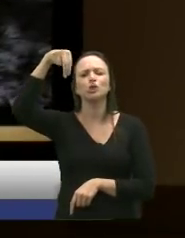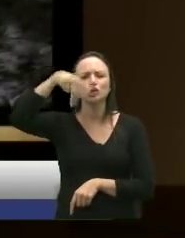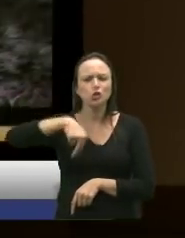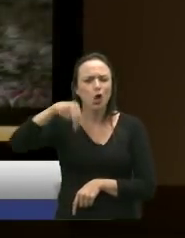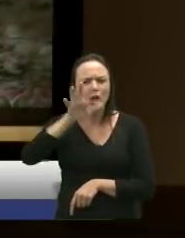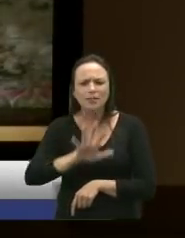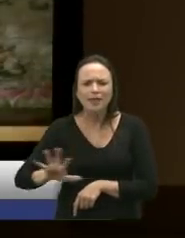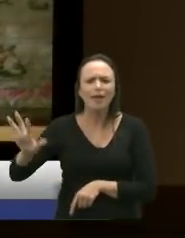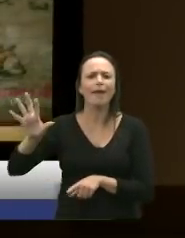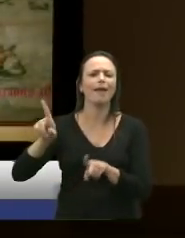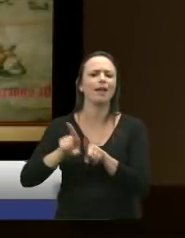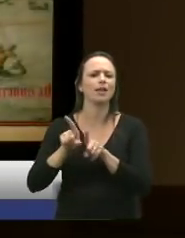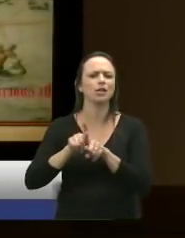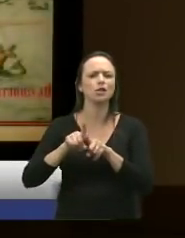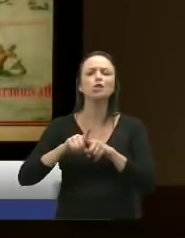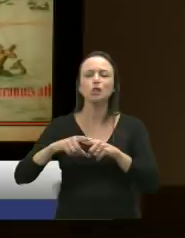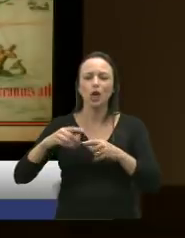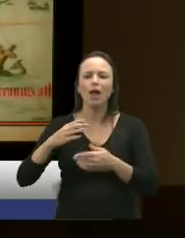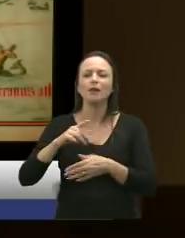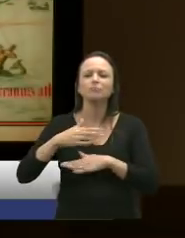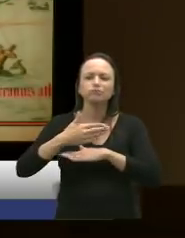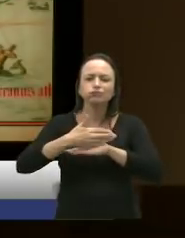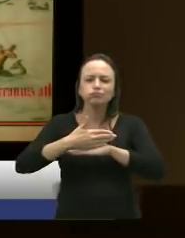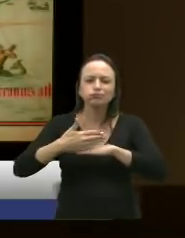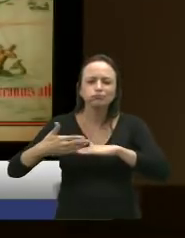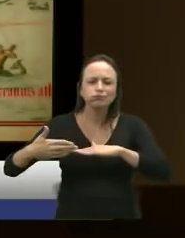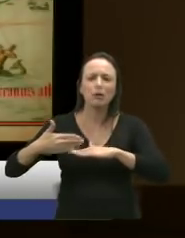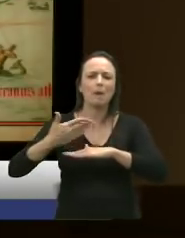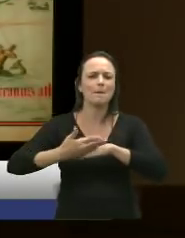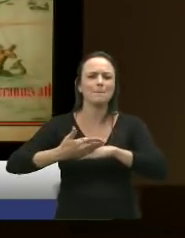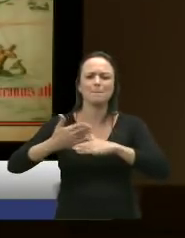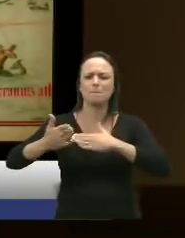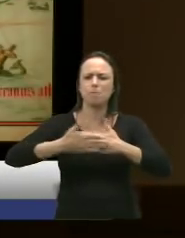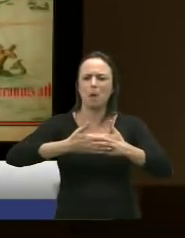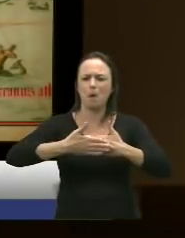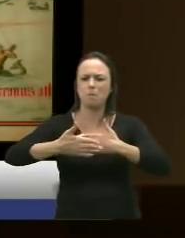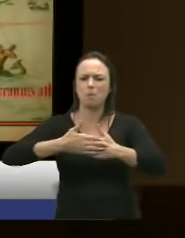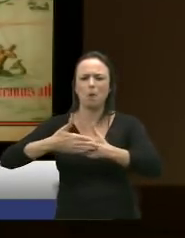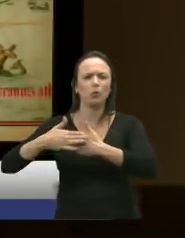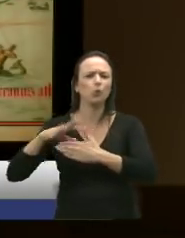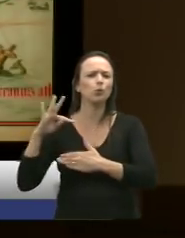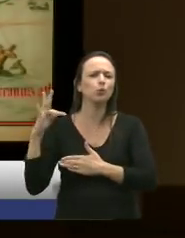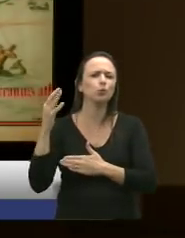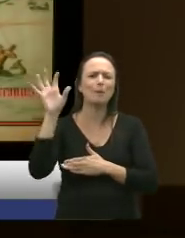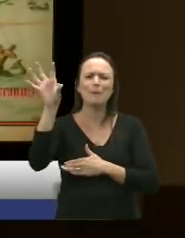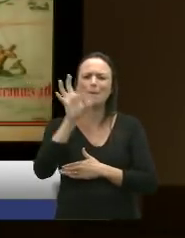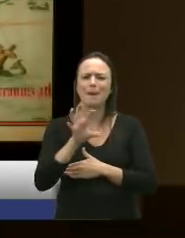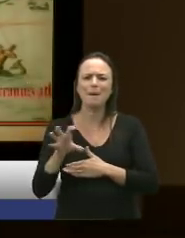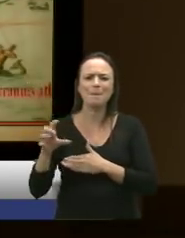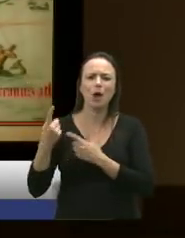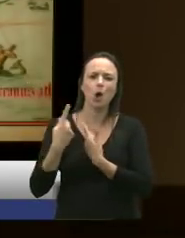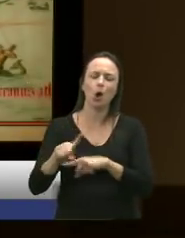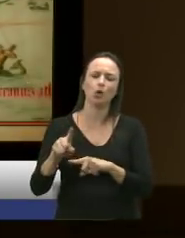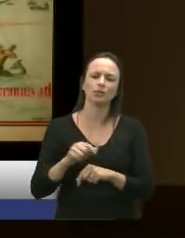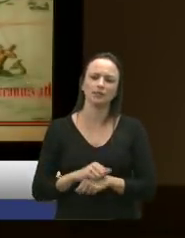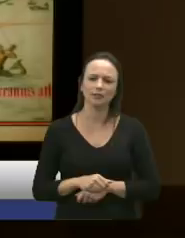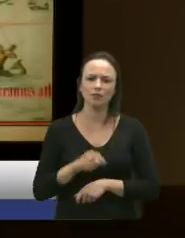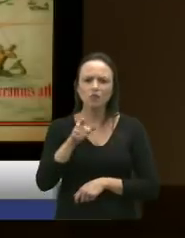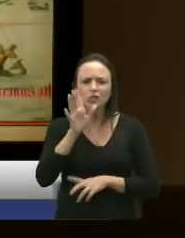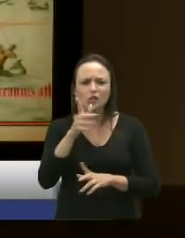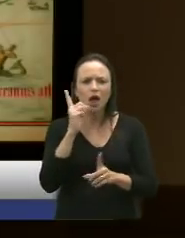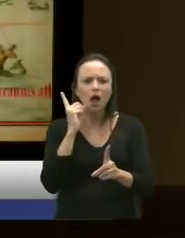litoral bloqueado, Rio de Janeiro contra nós. Eu gosto de trabalhar esse mapa porque daí eu pergunto, vocês já conseguiram se identificar